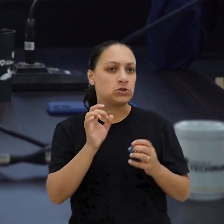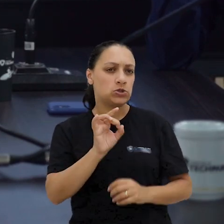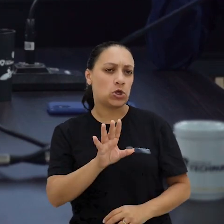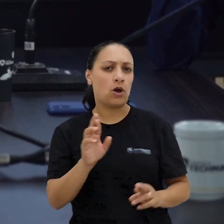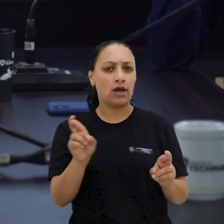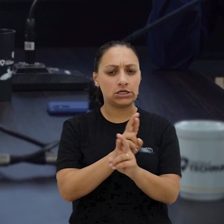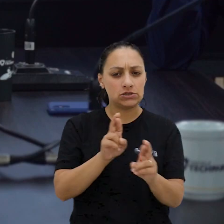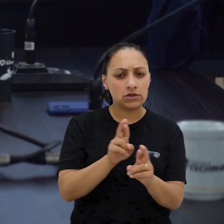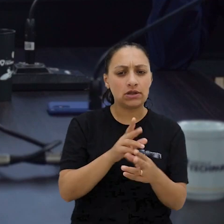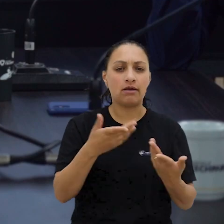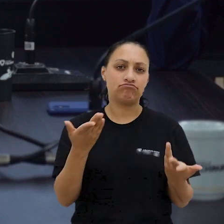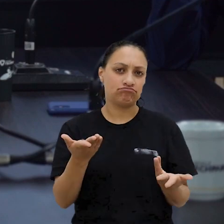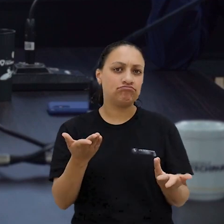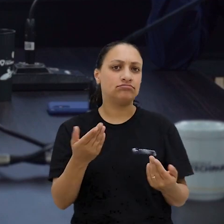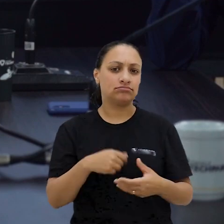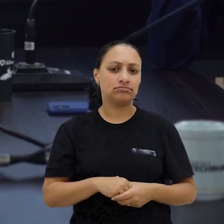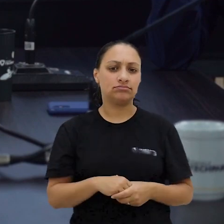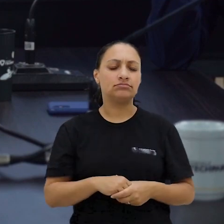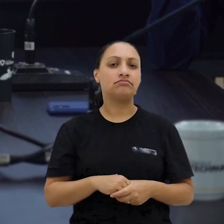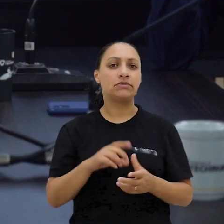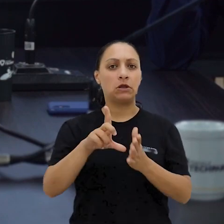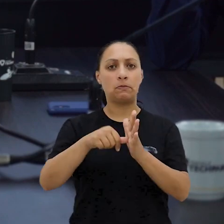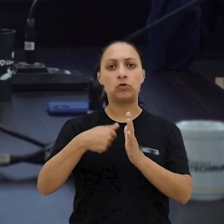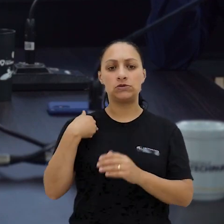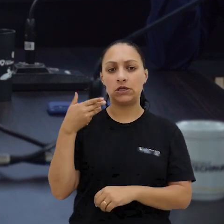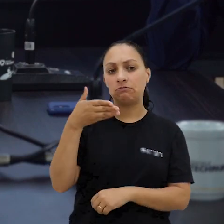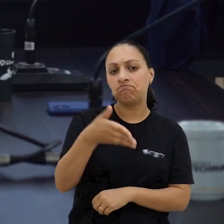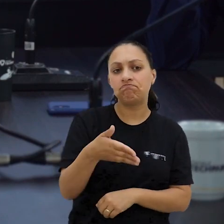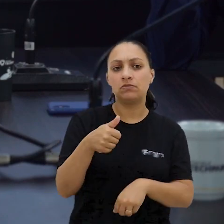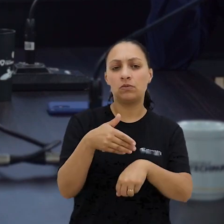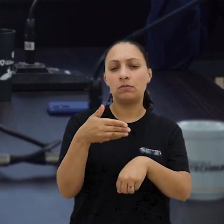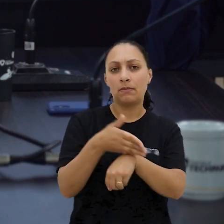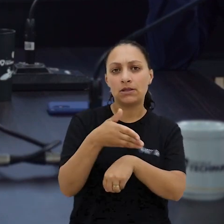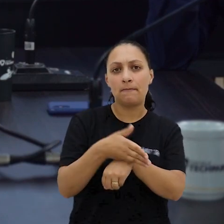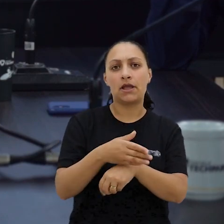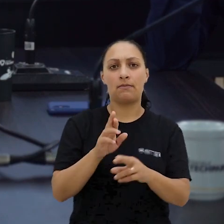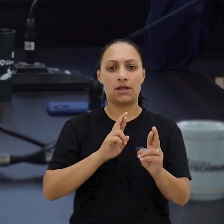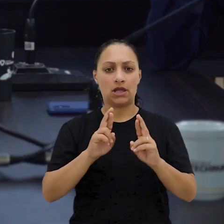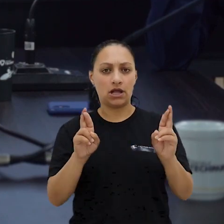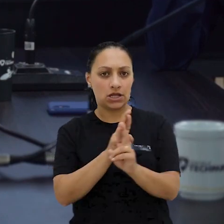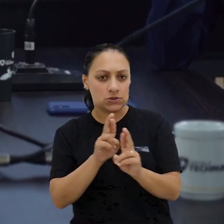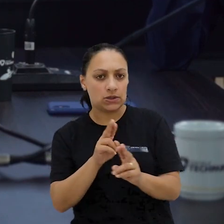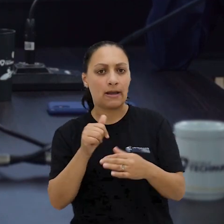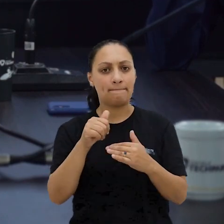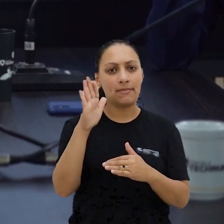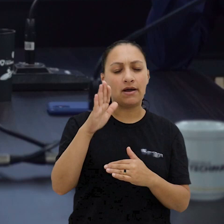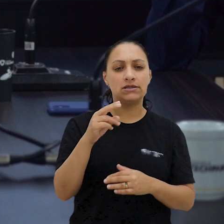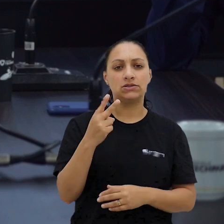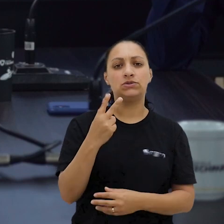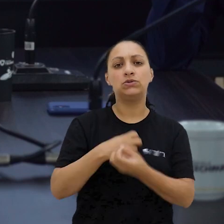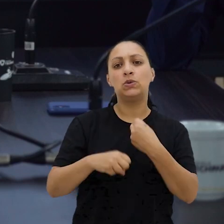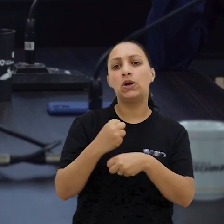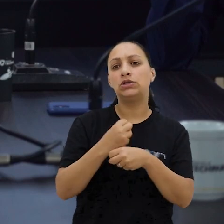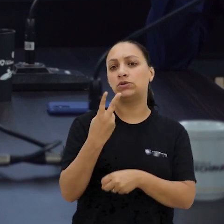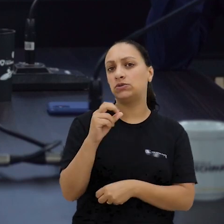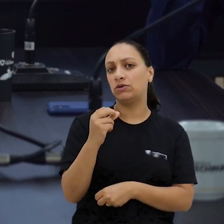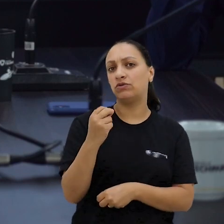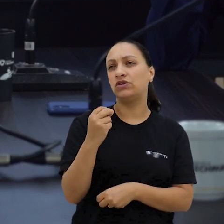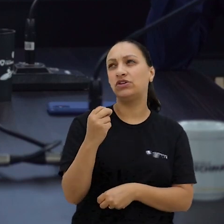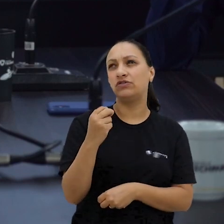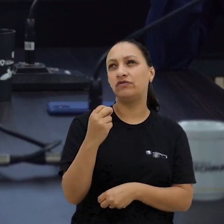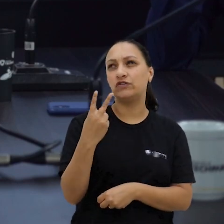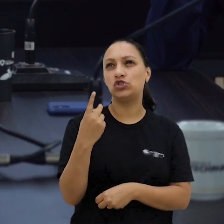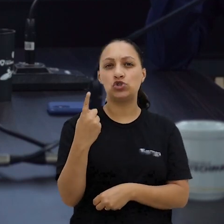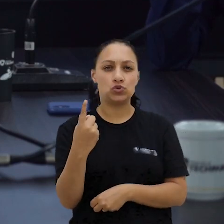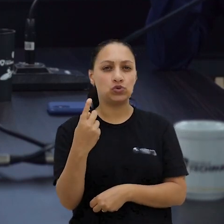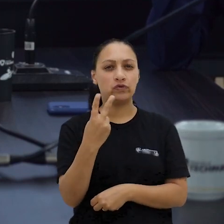relacionar? Então, olha, eu vou te dizer, depois que eu me passei a me relacionar mais, pensando 2022, 2023